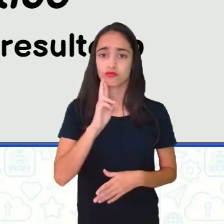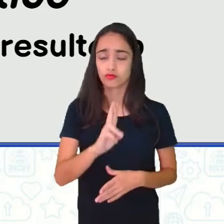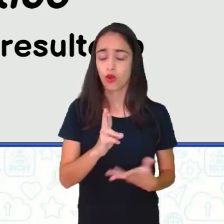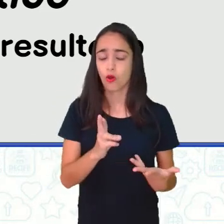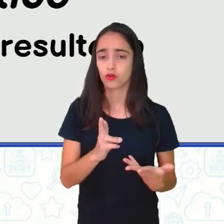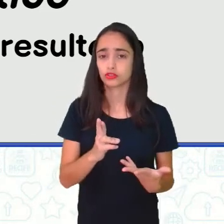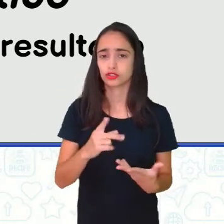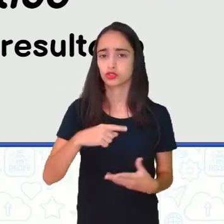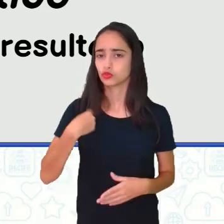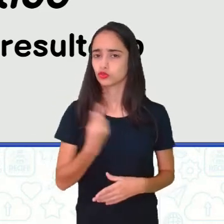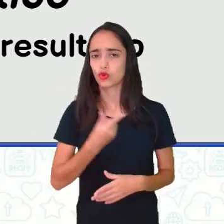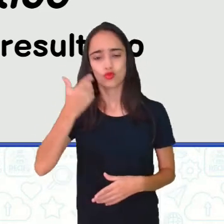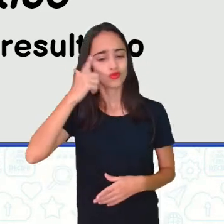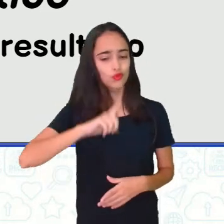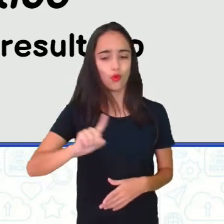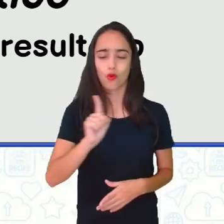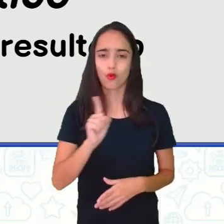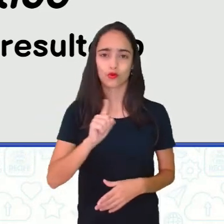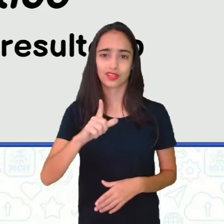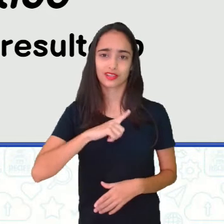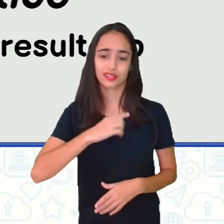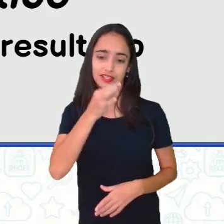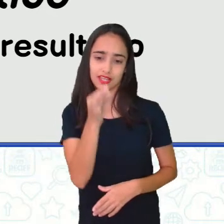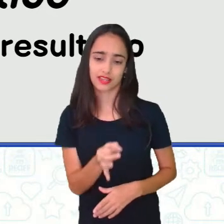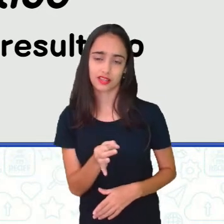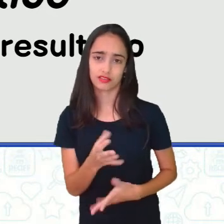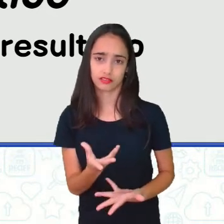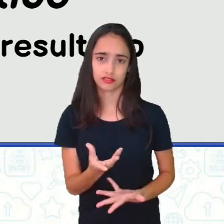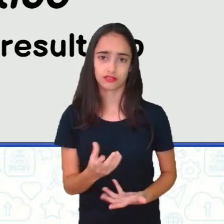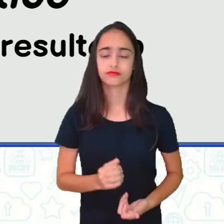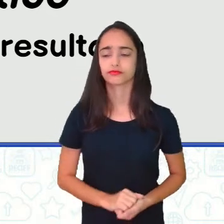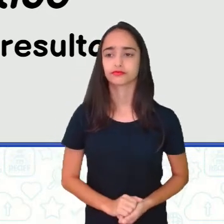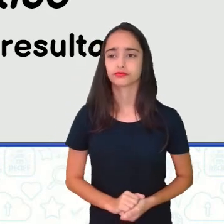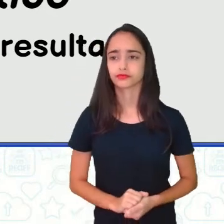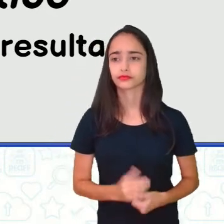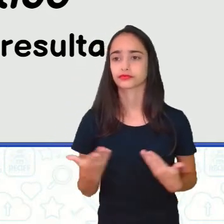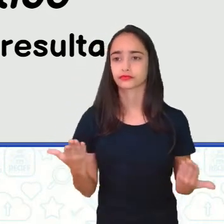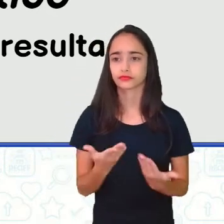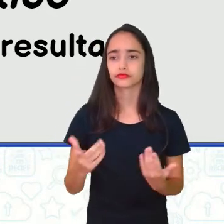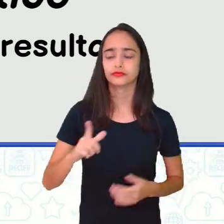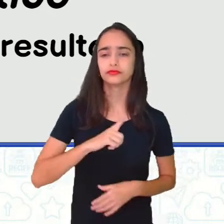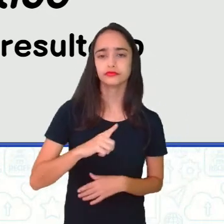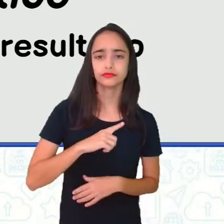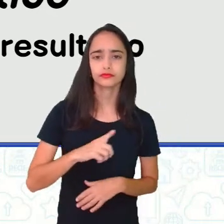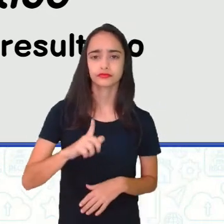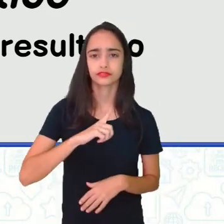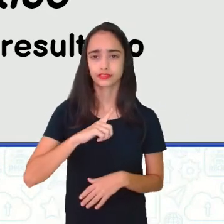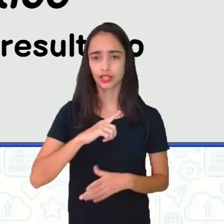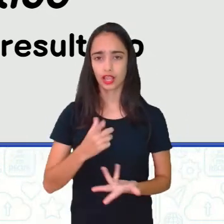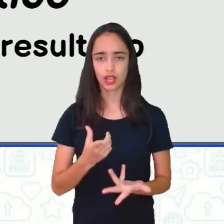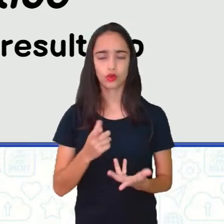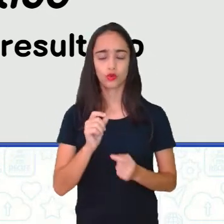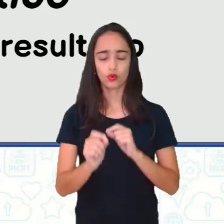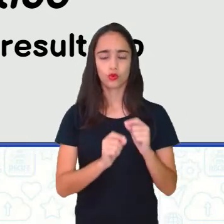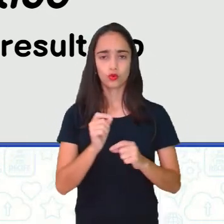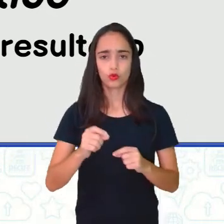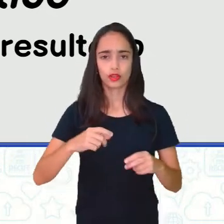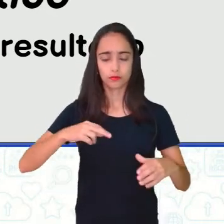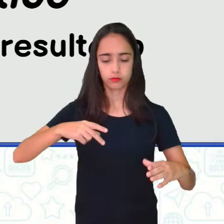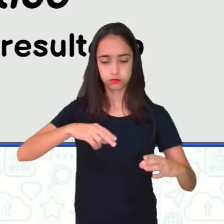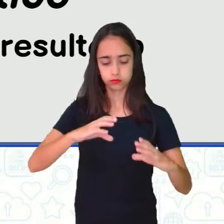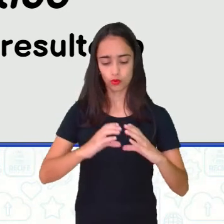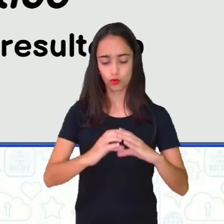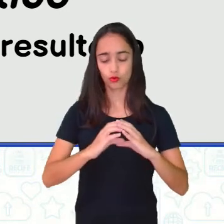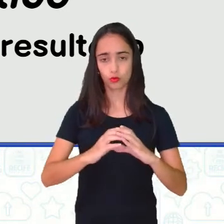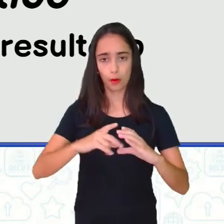prever, certo? A gente viu agora chutar gol. Quando alguém chuta gol, você não sabe o que